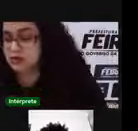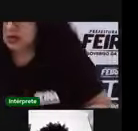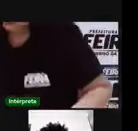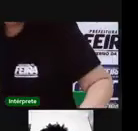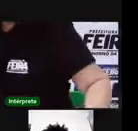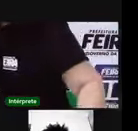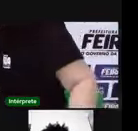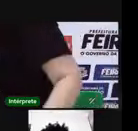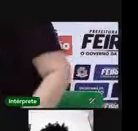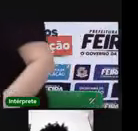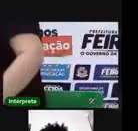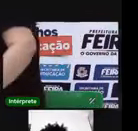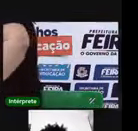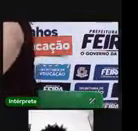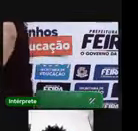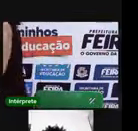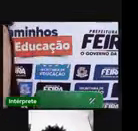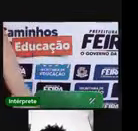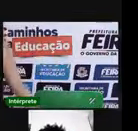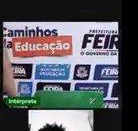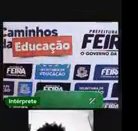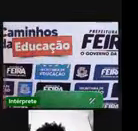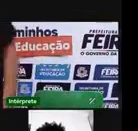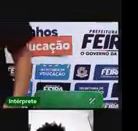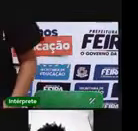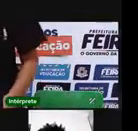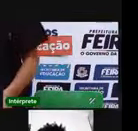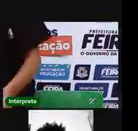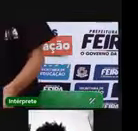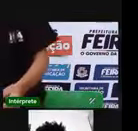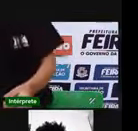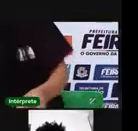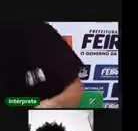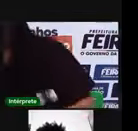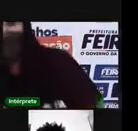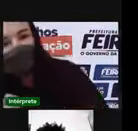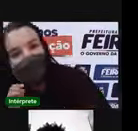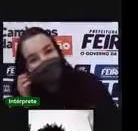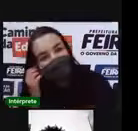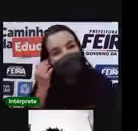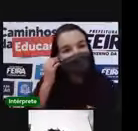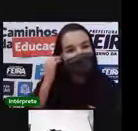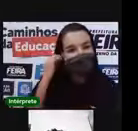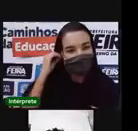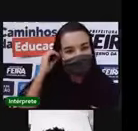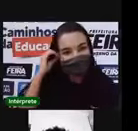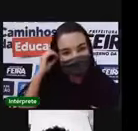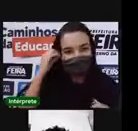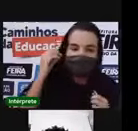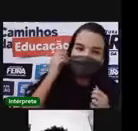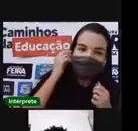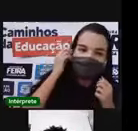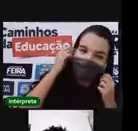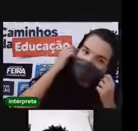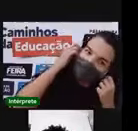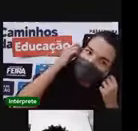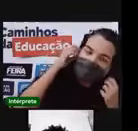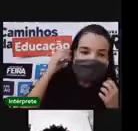também ter acesso a esses materiais que eu estou tendo. Isso também, gente, é